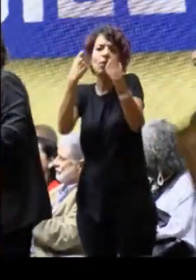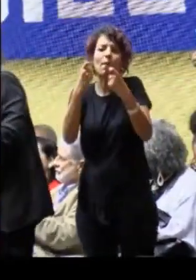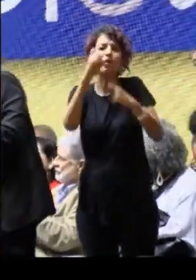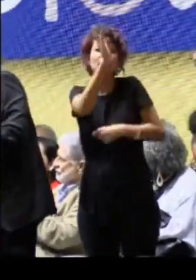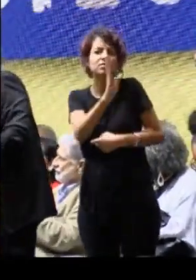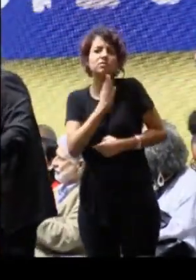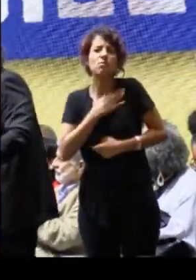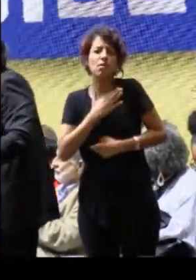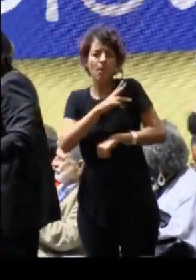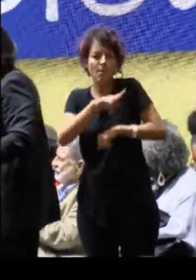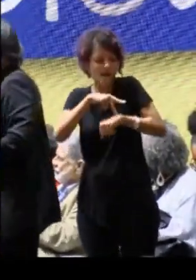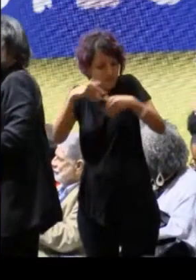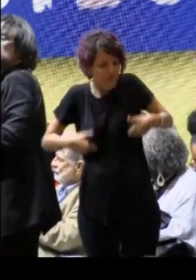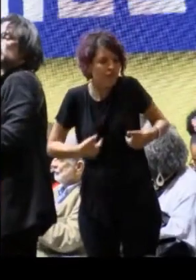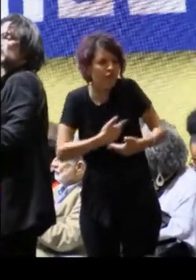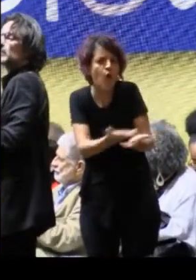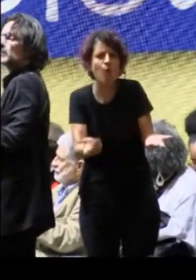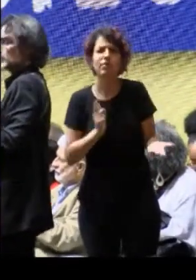dia.